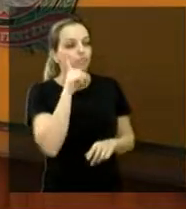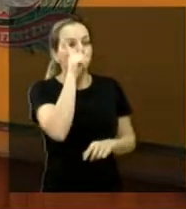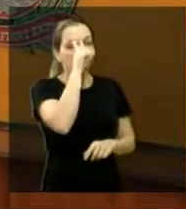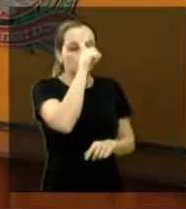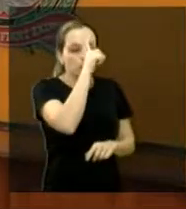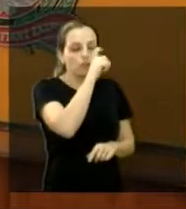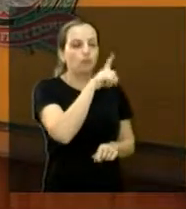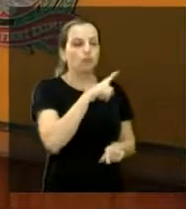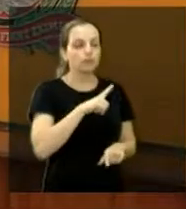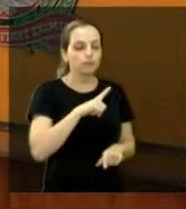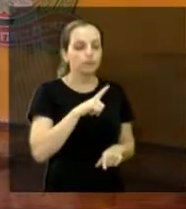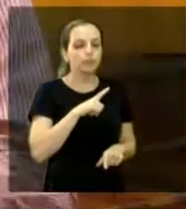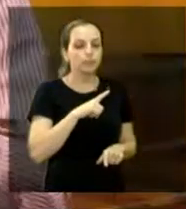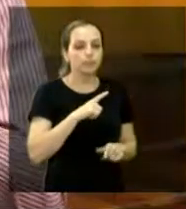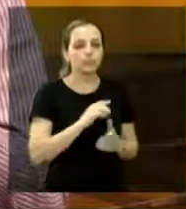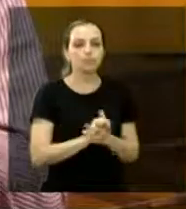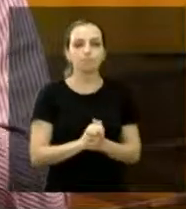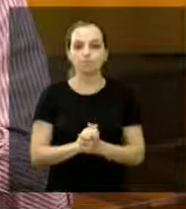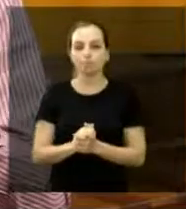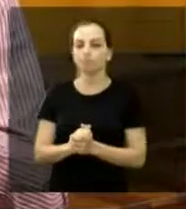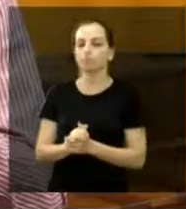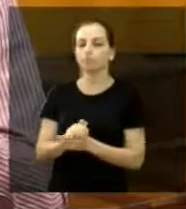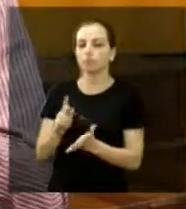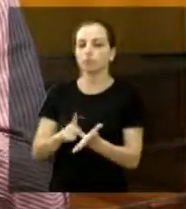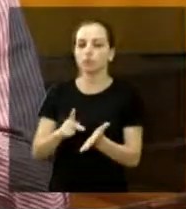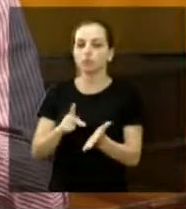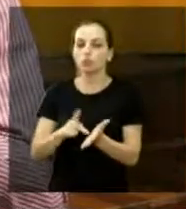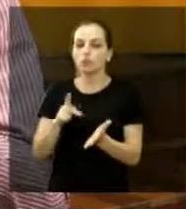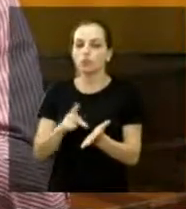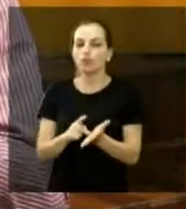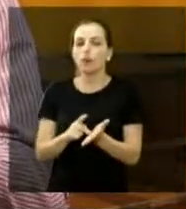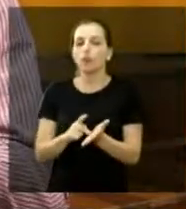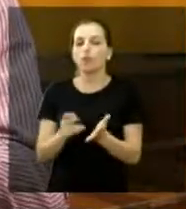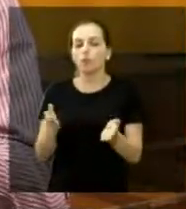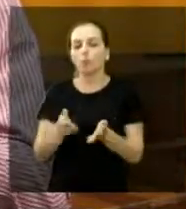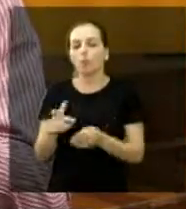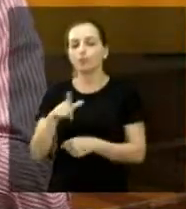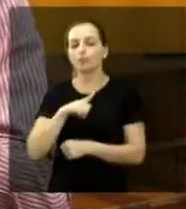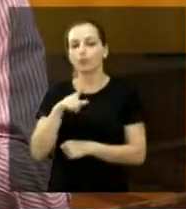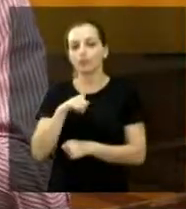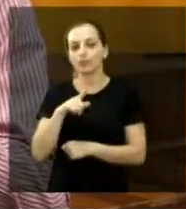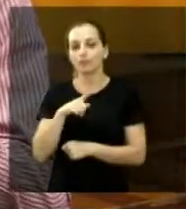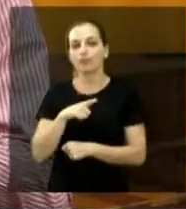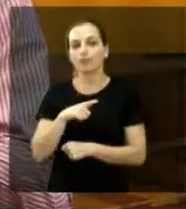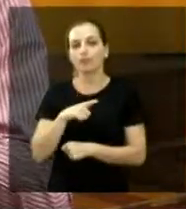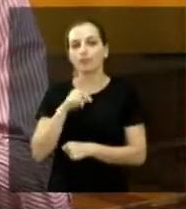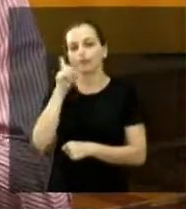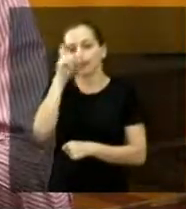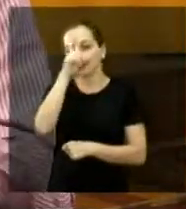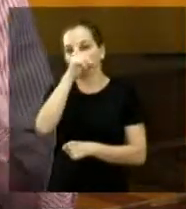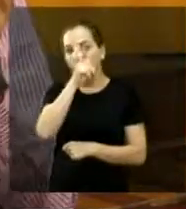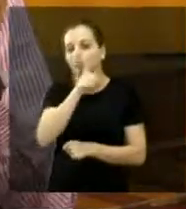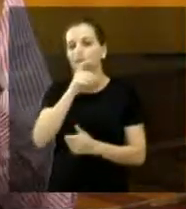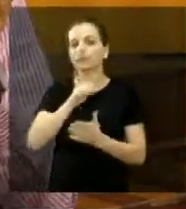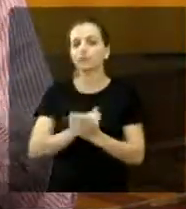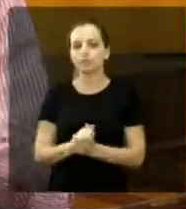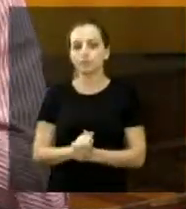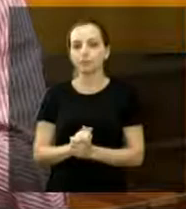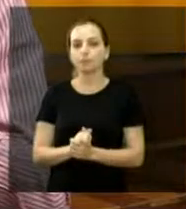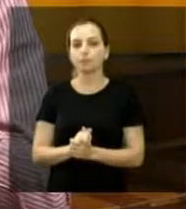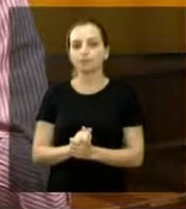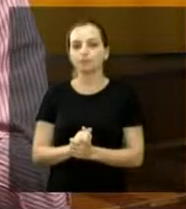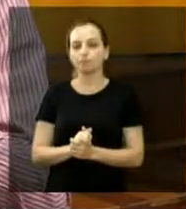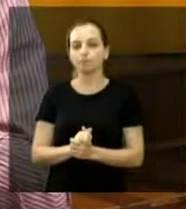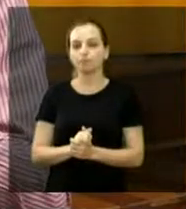também, para transmitir, né? Com certeza. Até hoje, né, por incrível que pareça, você ainda enfrenta dificuldades. Com tanta tecnologia. É coisa